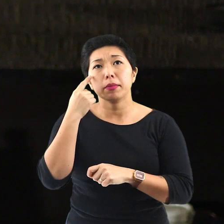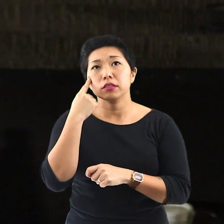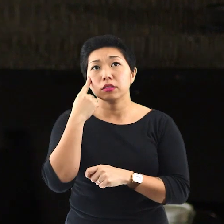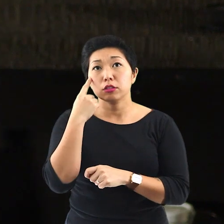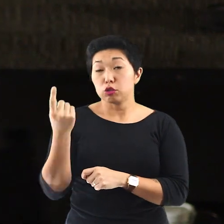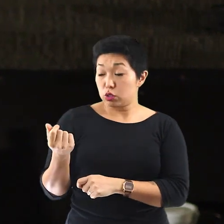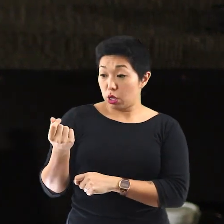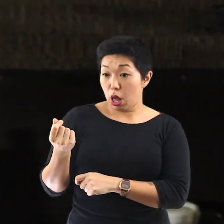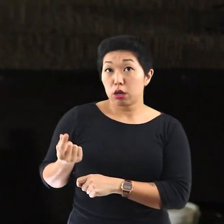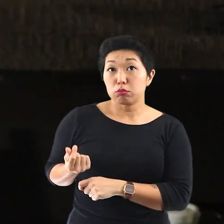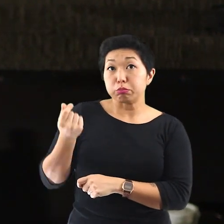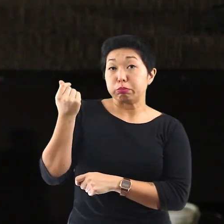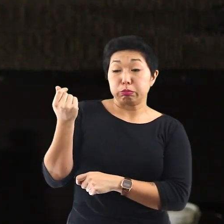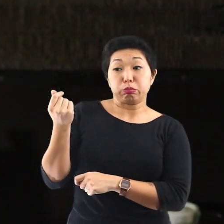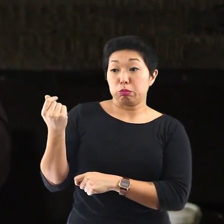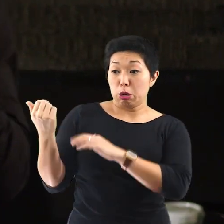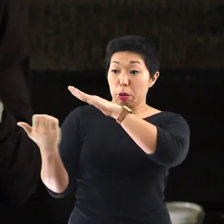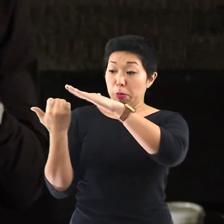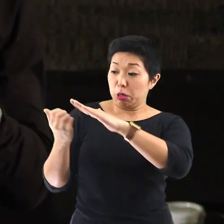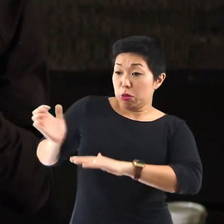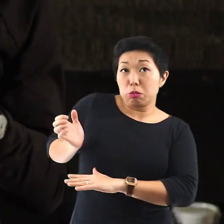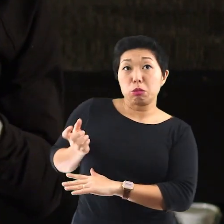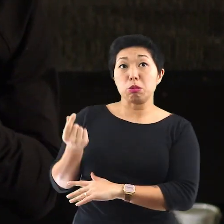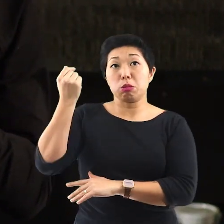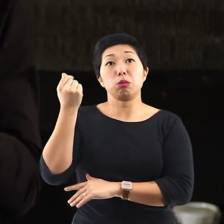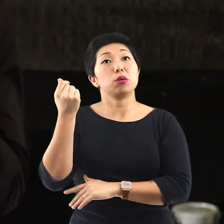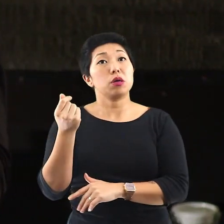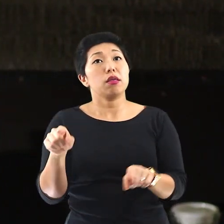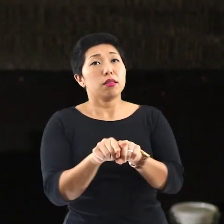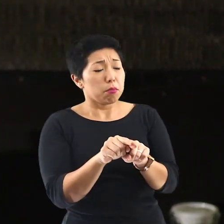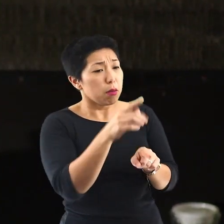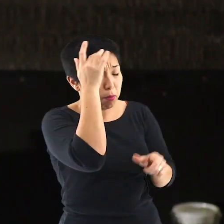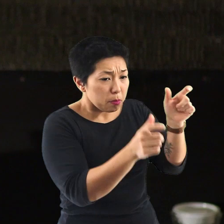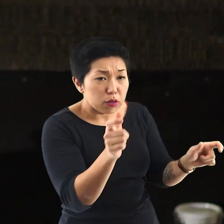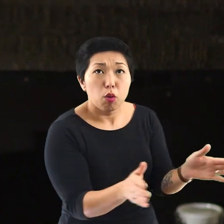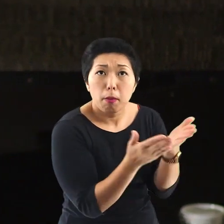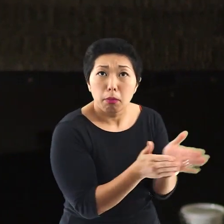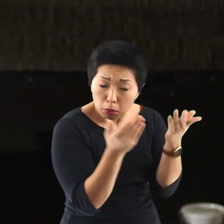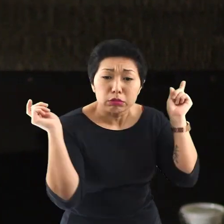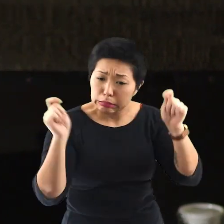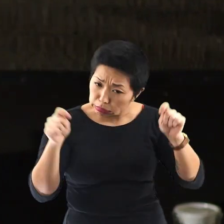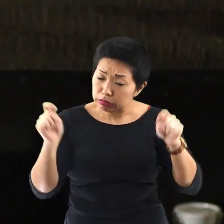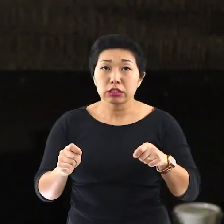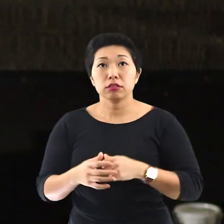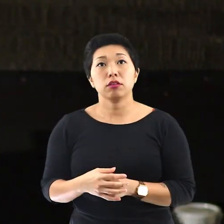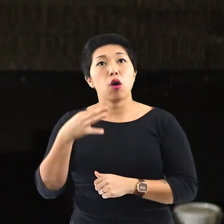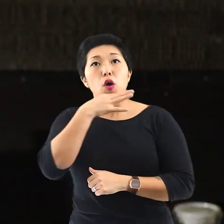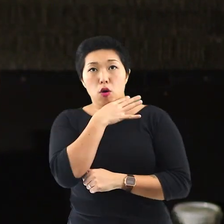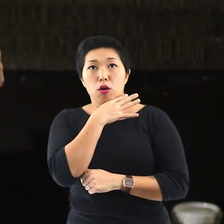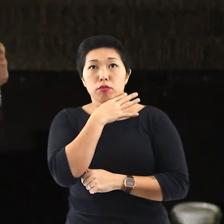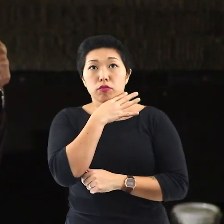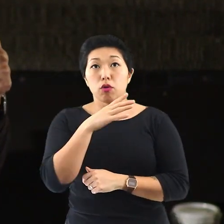para o presidente Lula, para o mais bem-sucedido empresário brasileiro e para nós todos aqui? Sim.